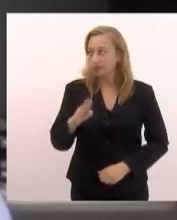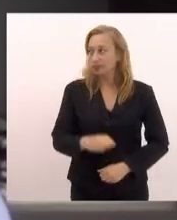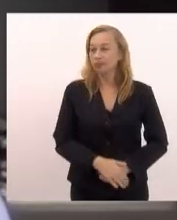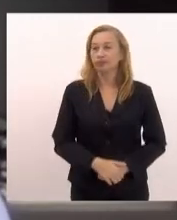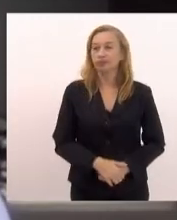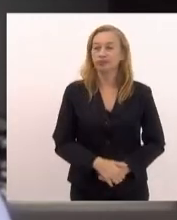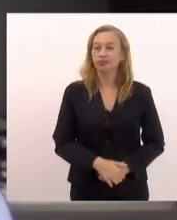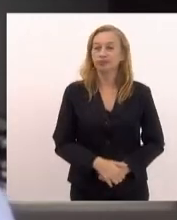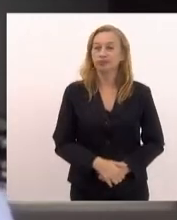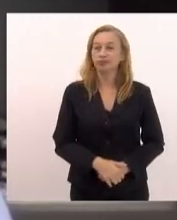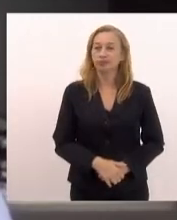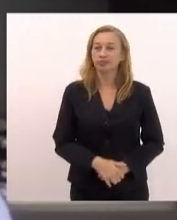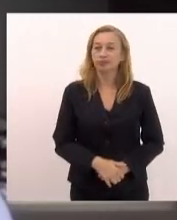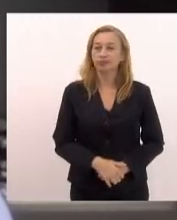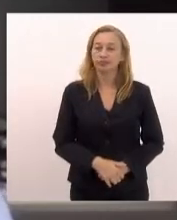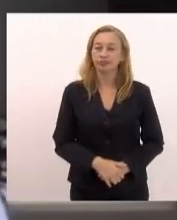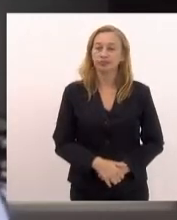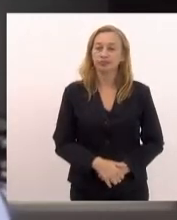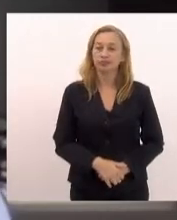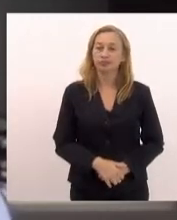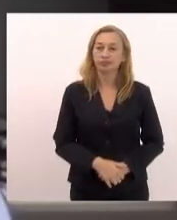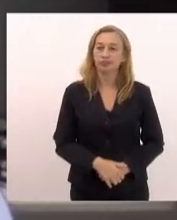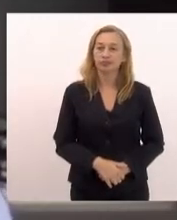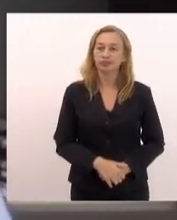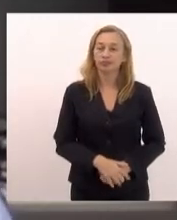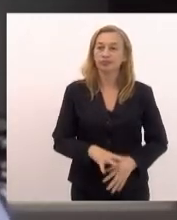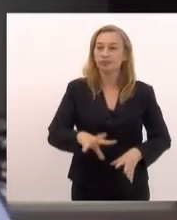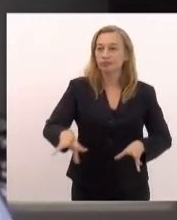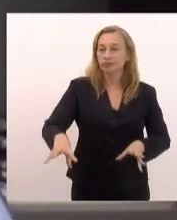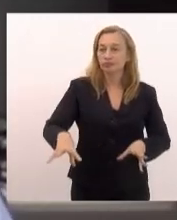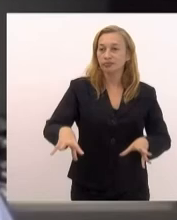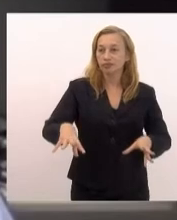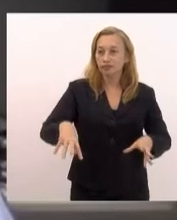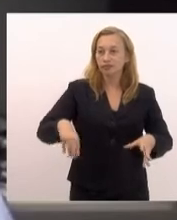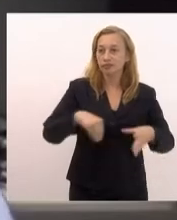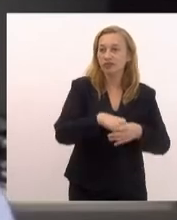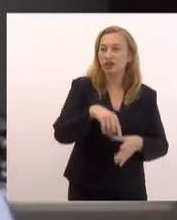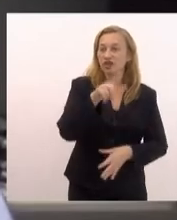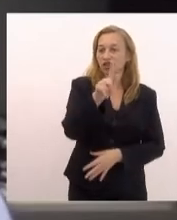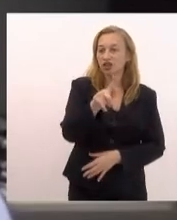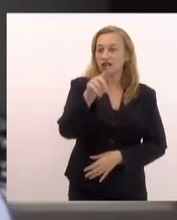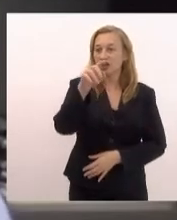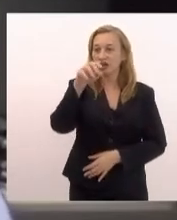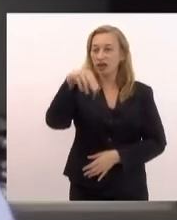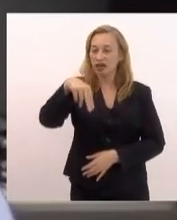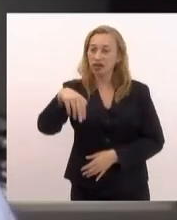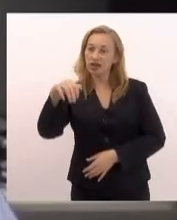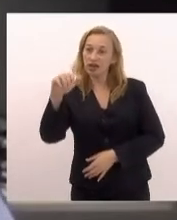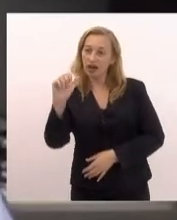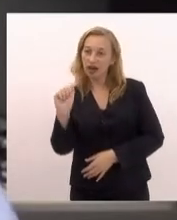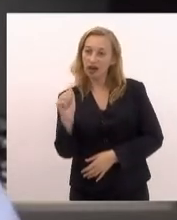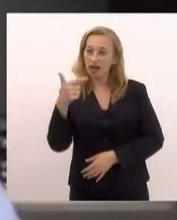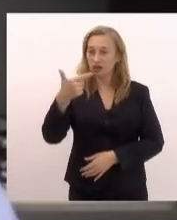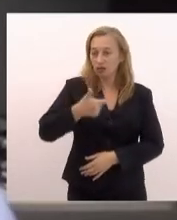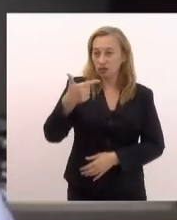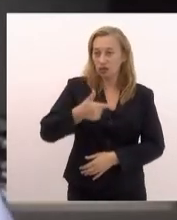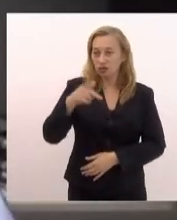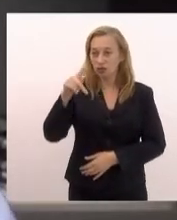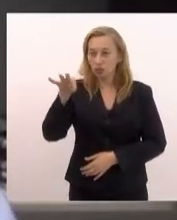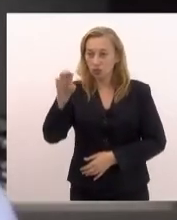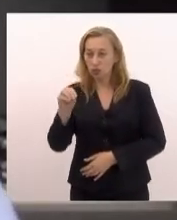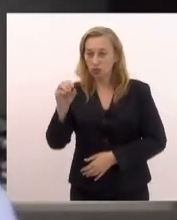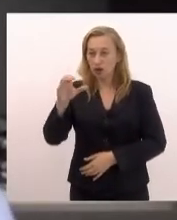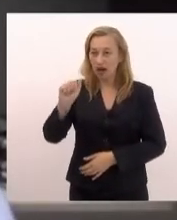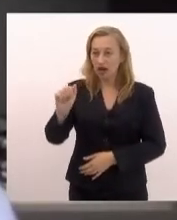foi lançada, né, para a implantação da GNA2 no Porto do Açu. Isso representa uma